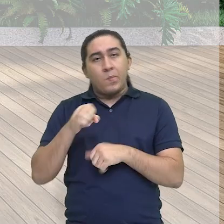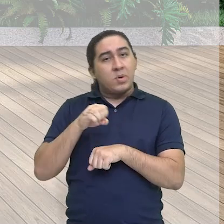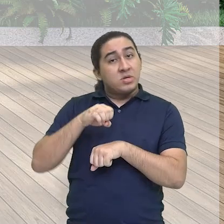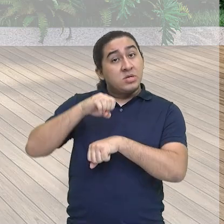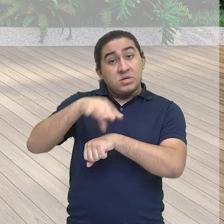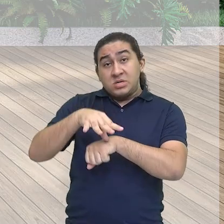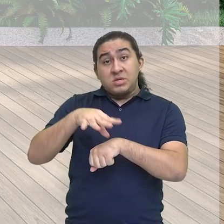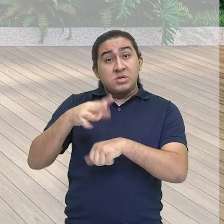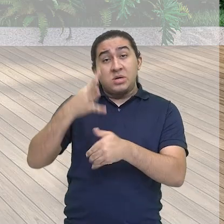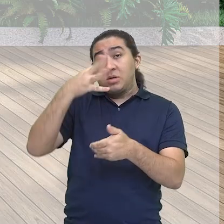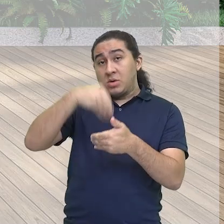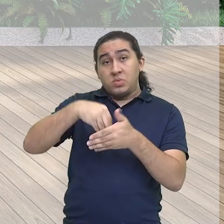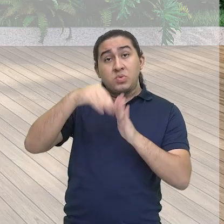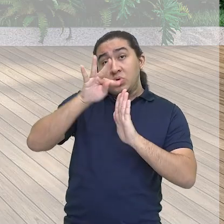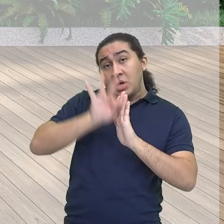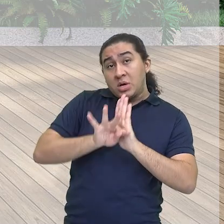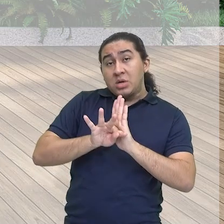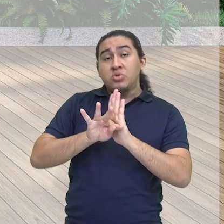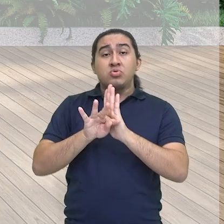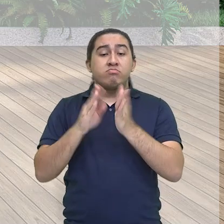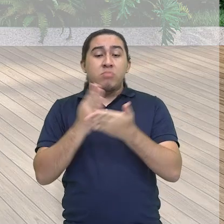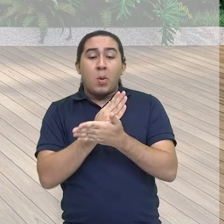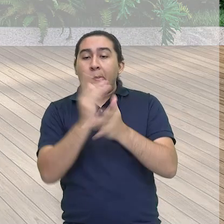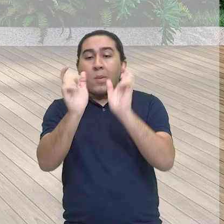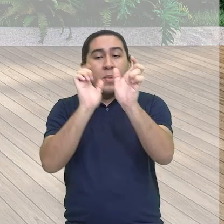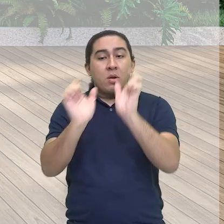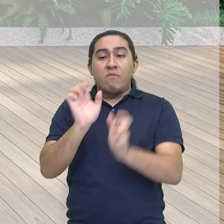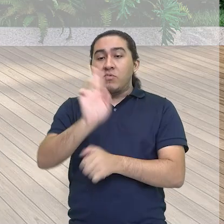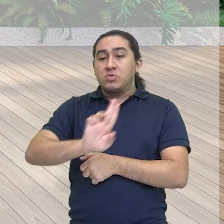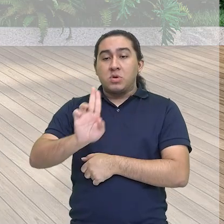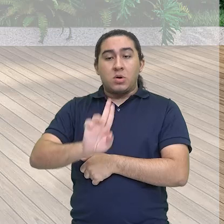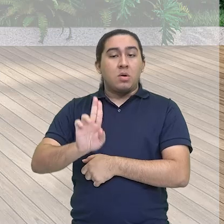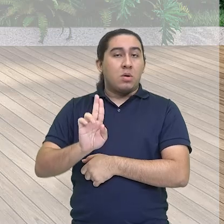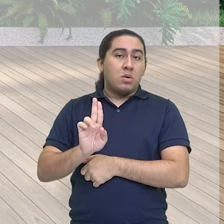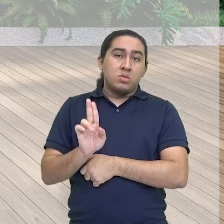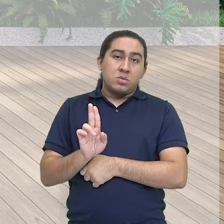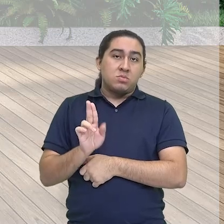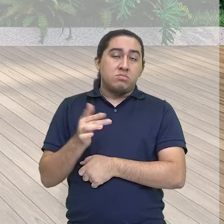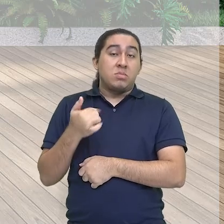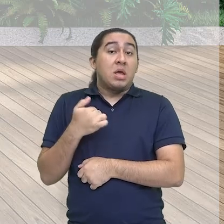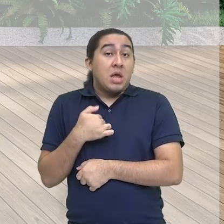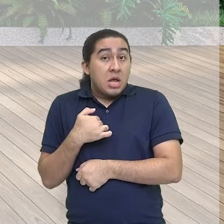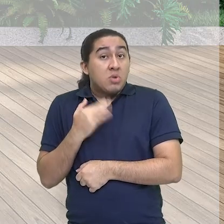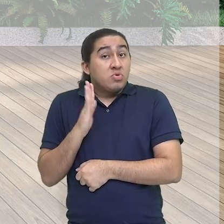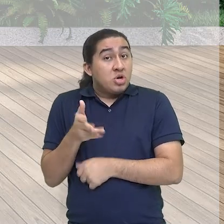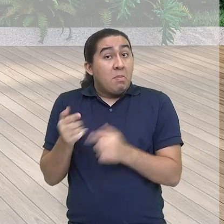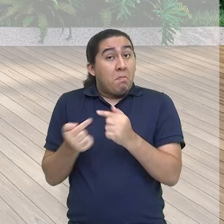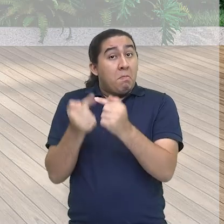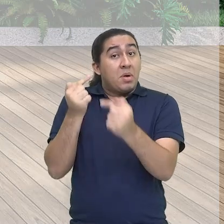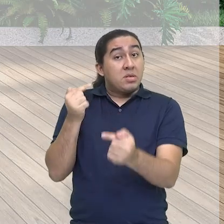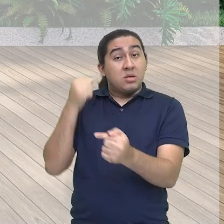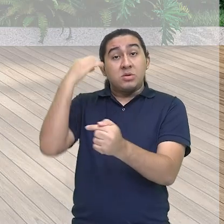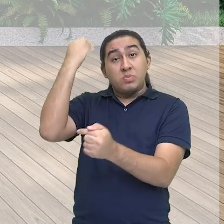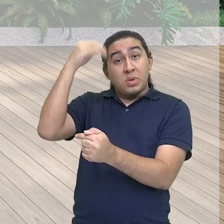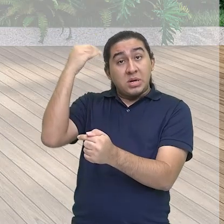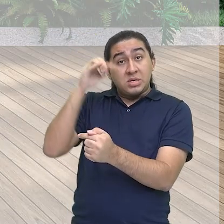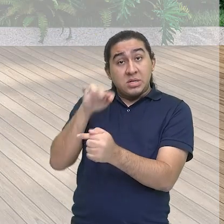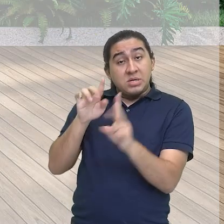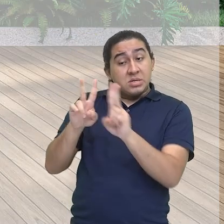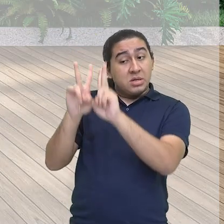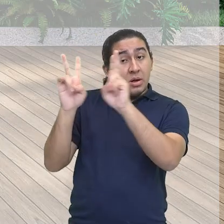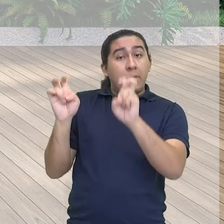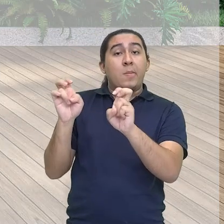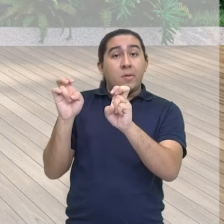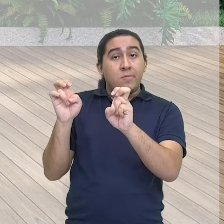dentro do texto, alguns símbolos, alguns sinais. Eu já tive experiência nesse